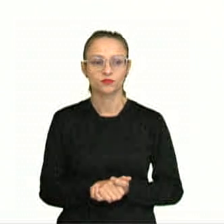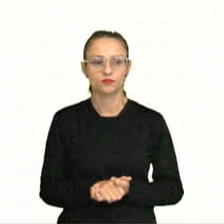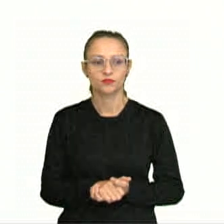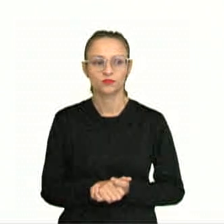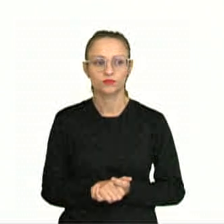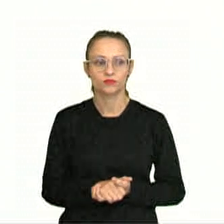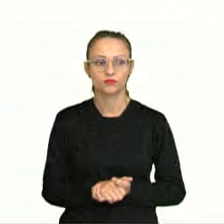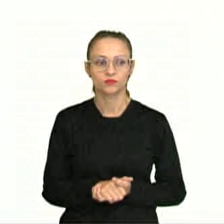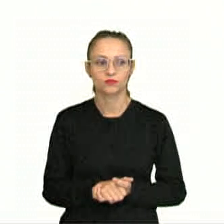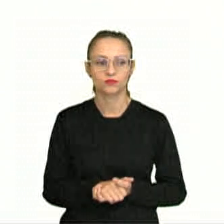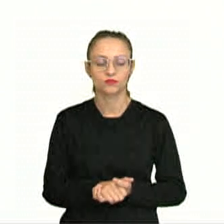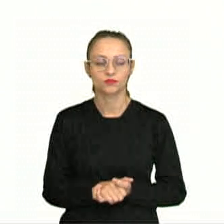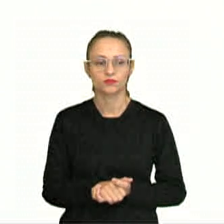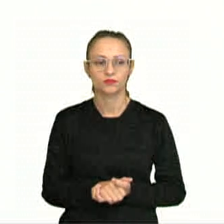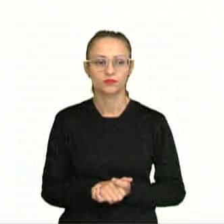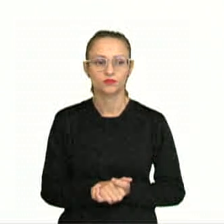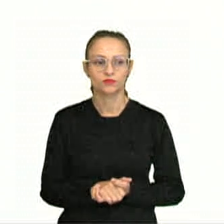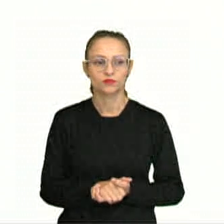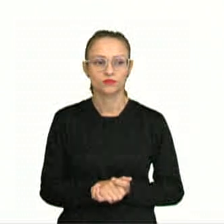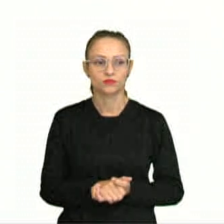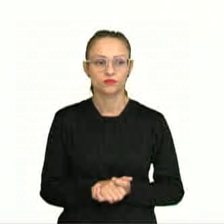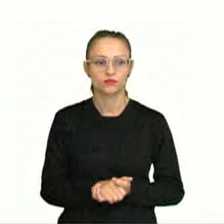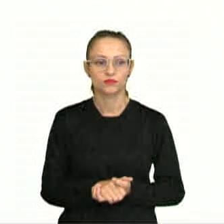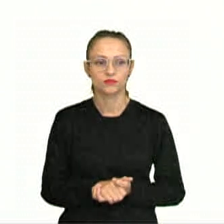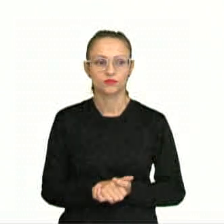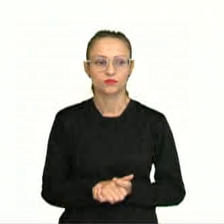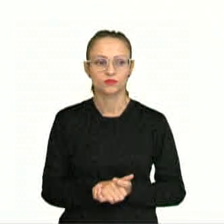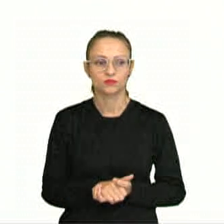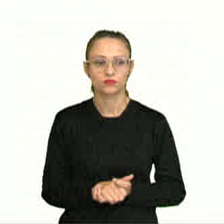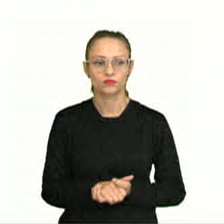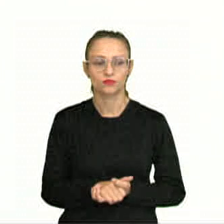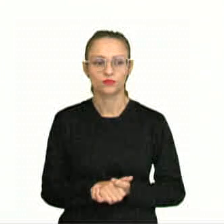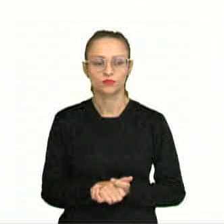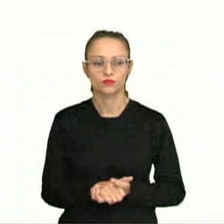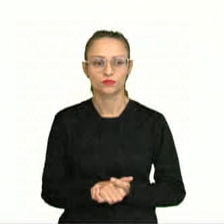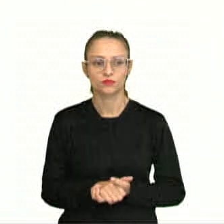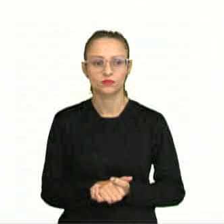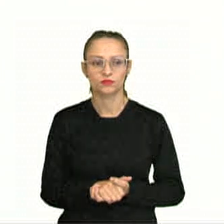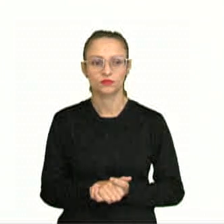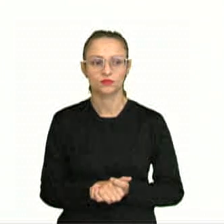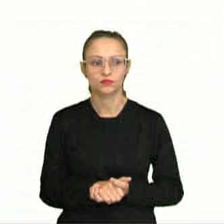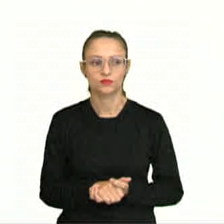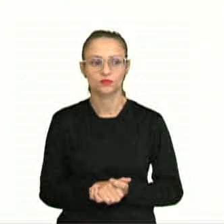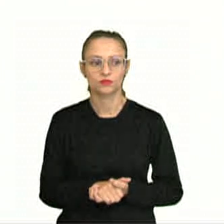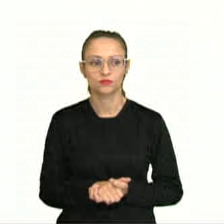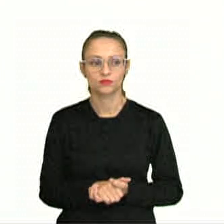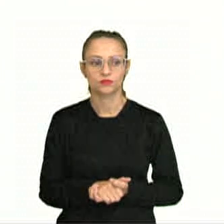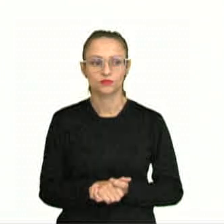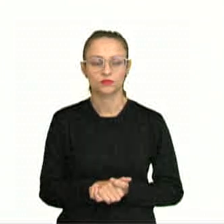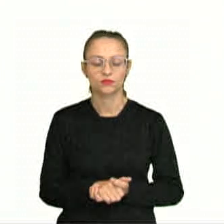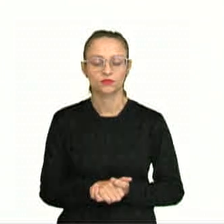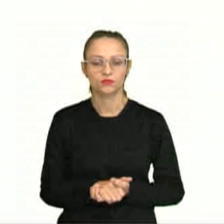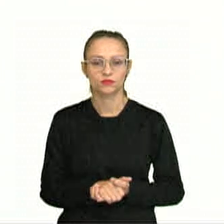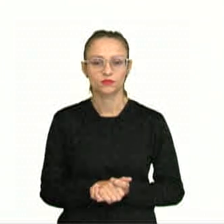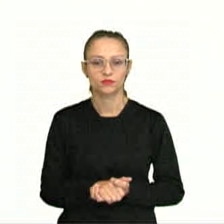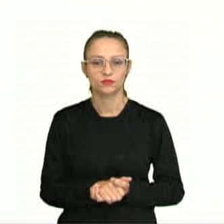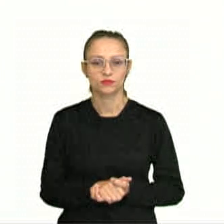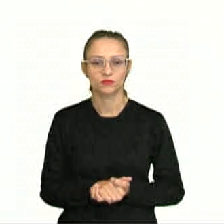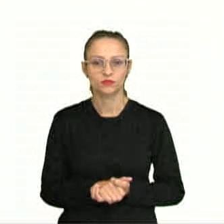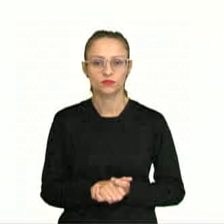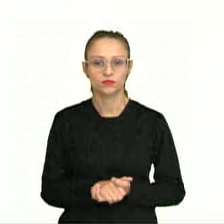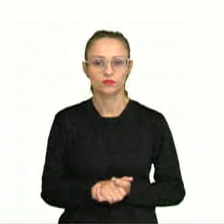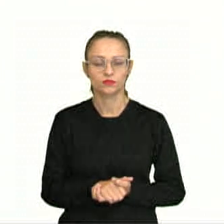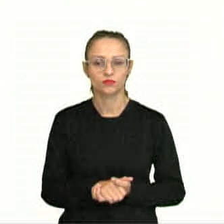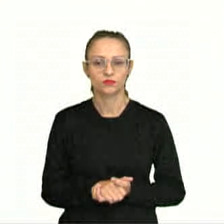día llegué a la escuela llorando. Sí, llorando mucho. Y la maestra me pregunta, ¿qué